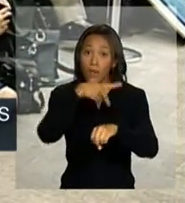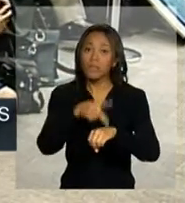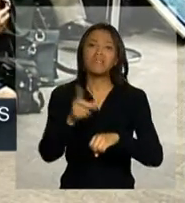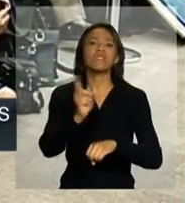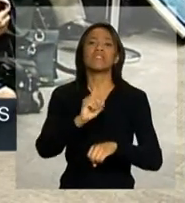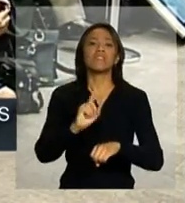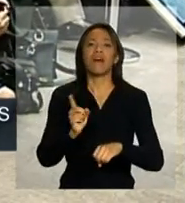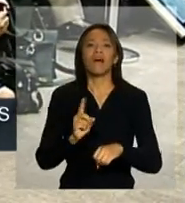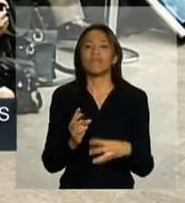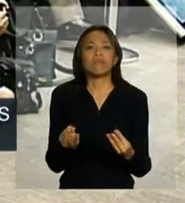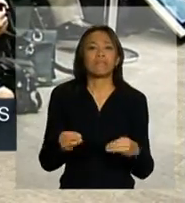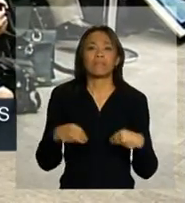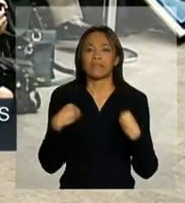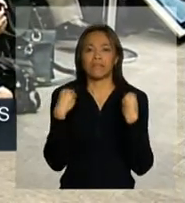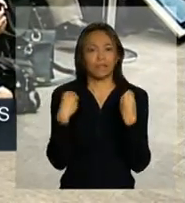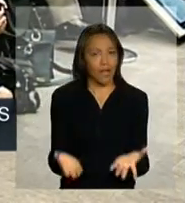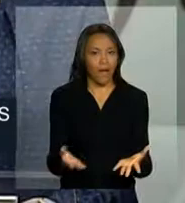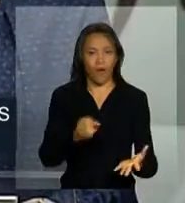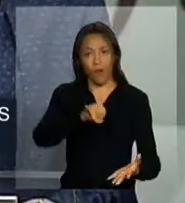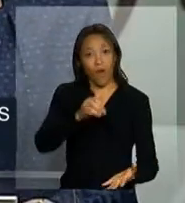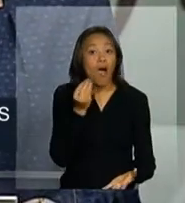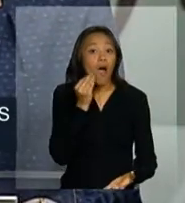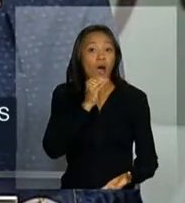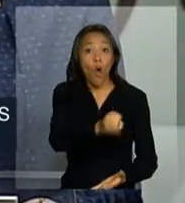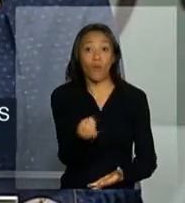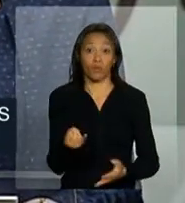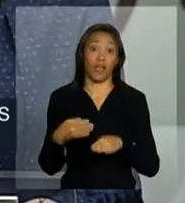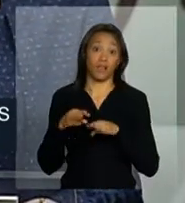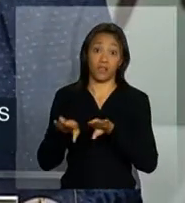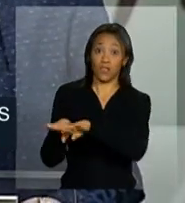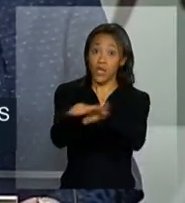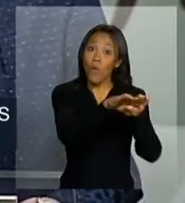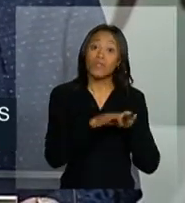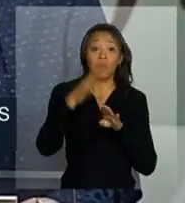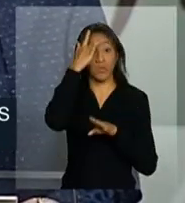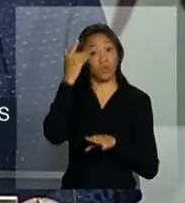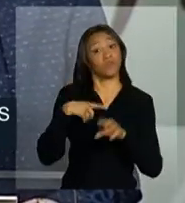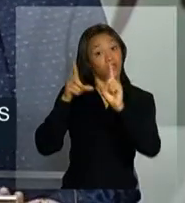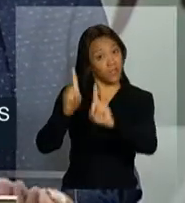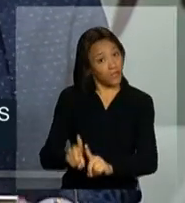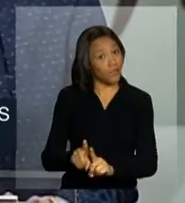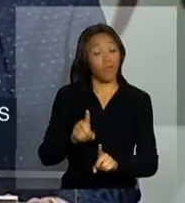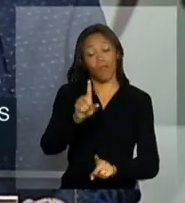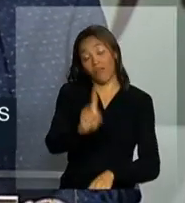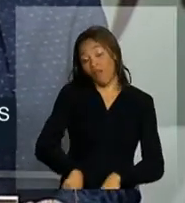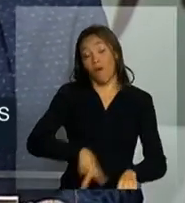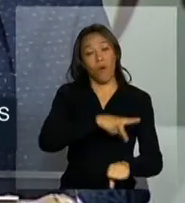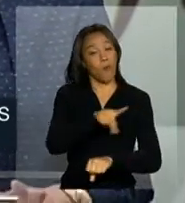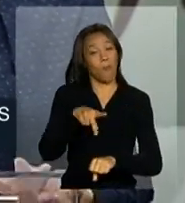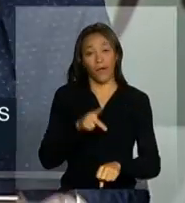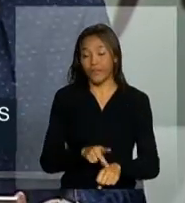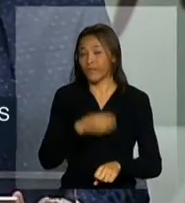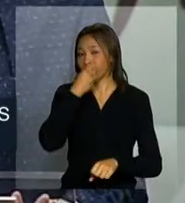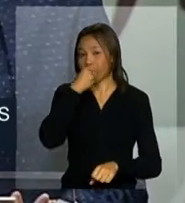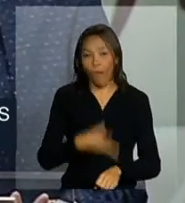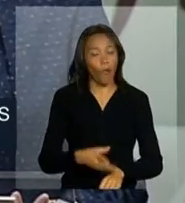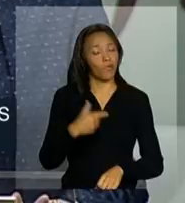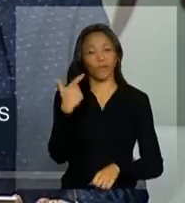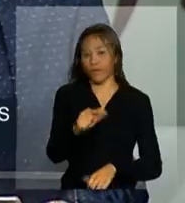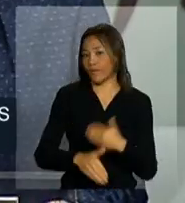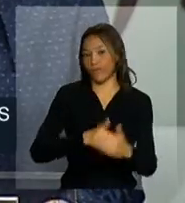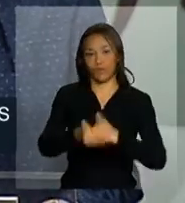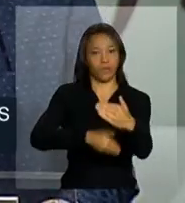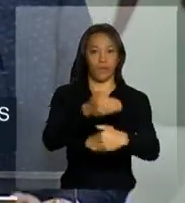dá oportunidades iguais às pessoas com deficiência não é um país nem civilizado, nem